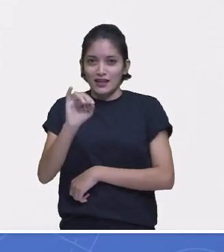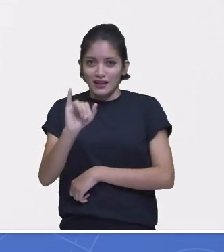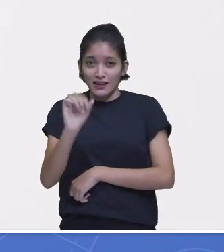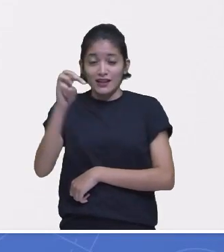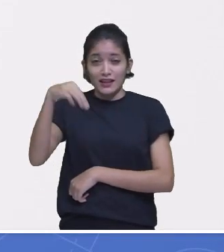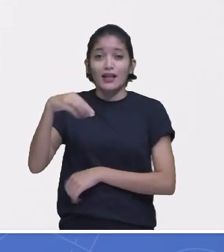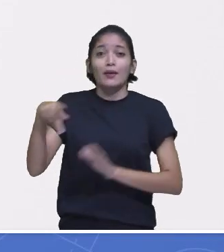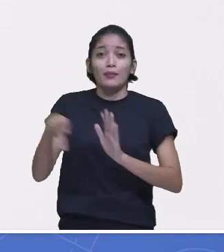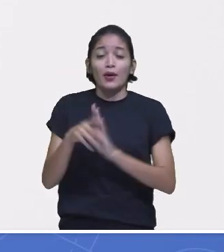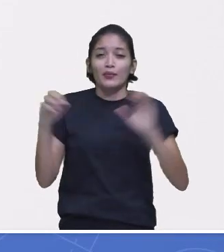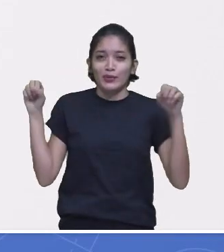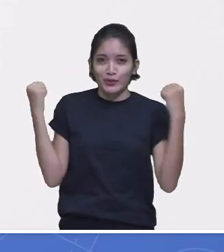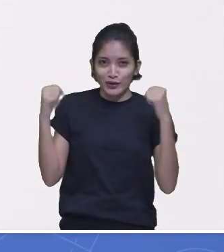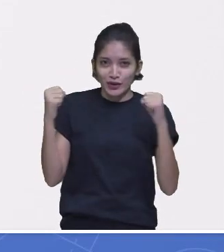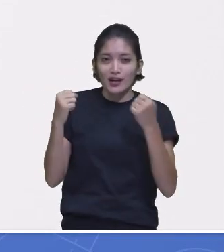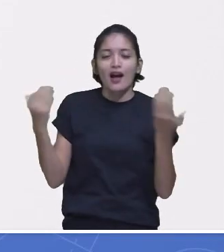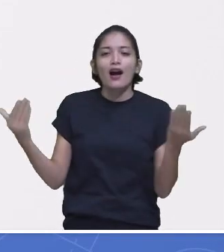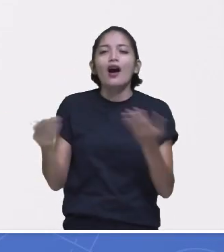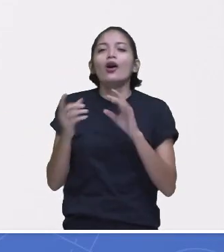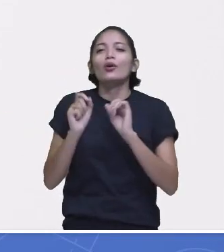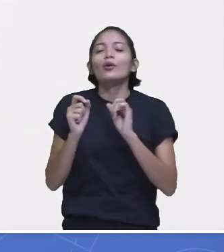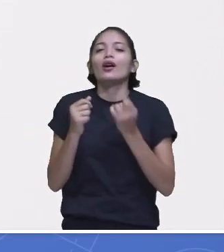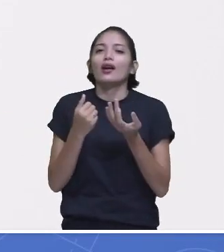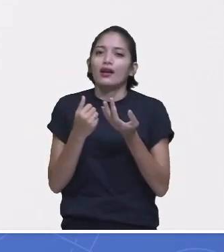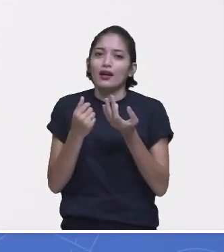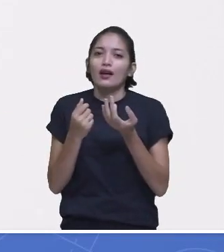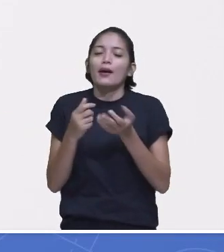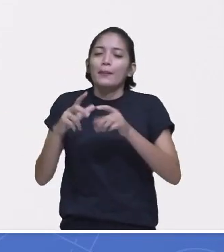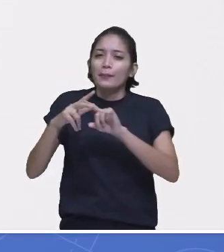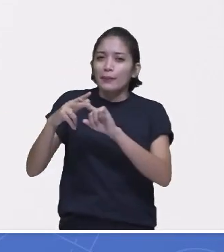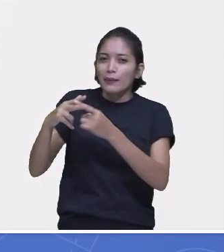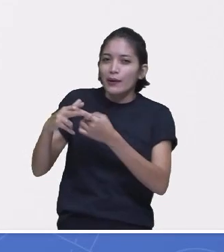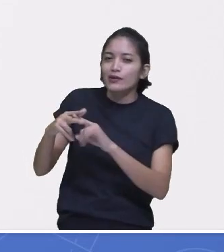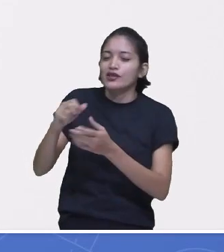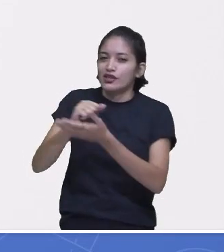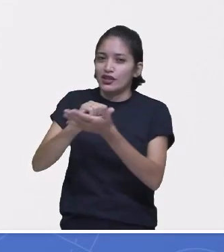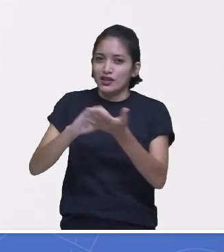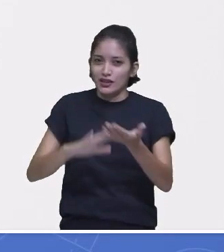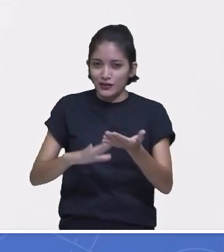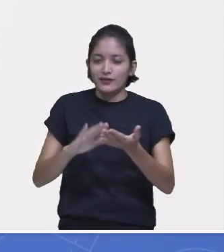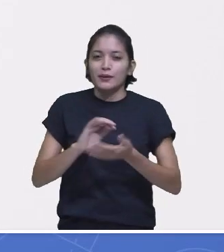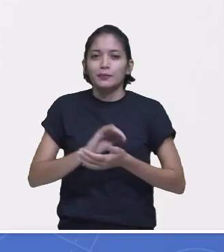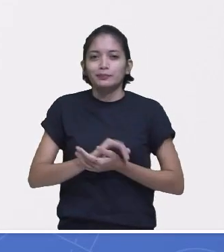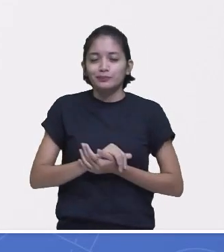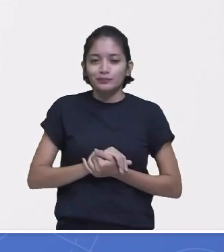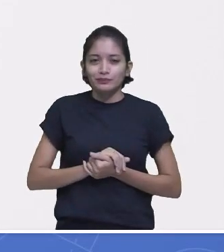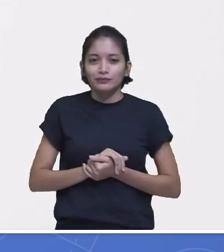Educação Física, e vamos agora fazer aí a correção das nossas questões.